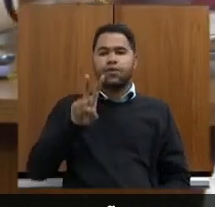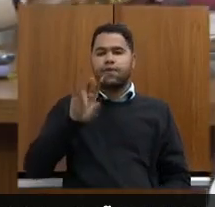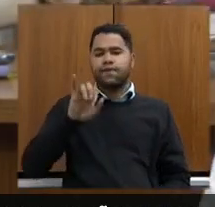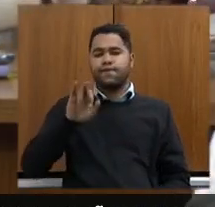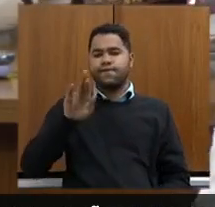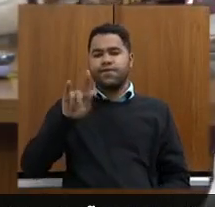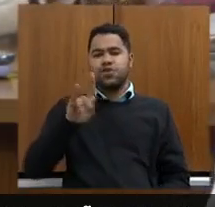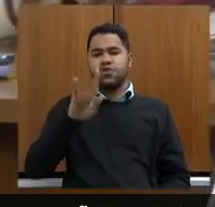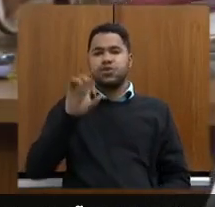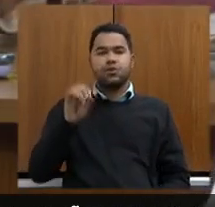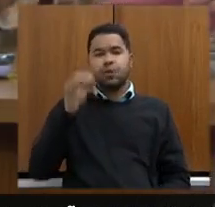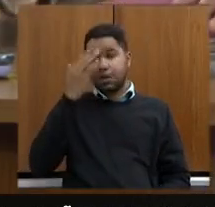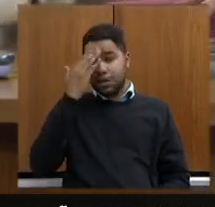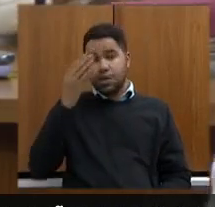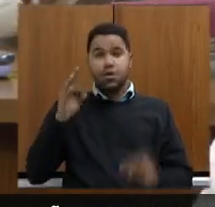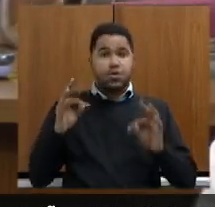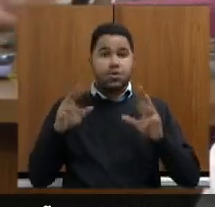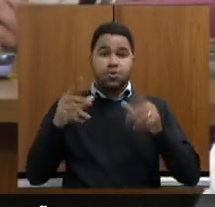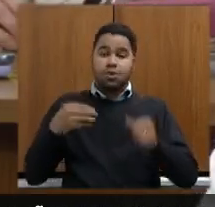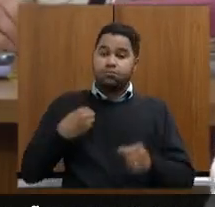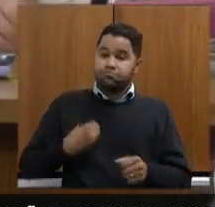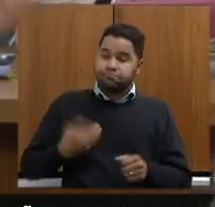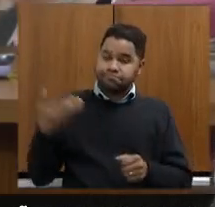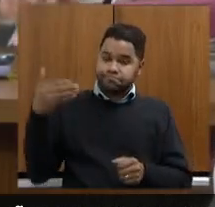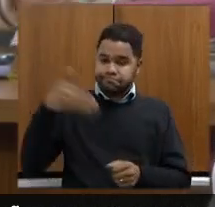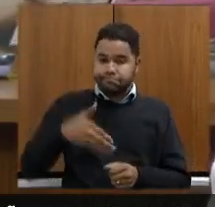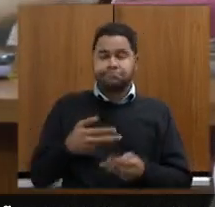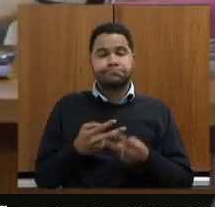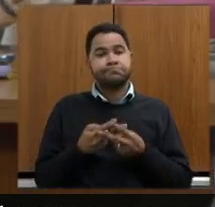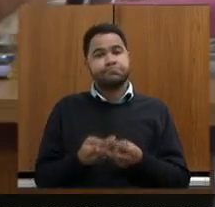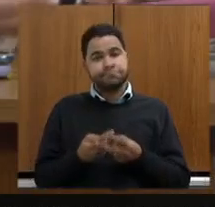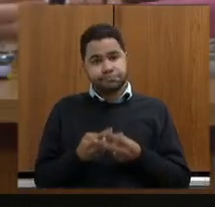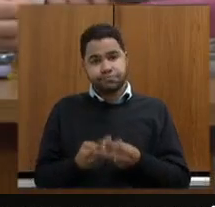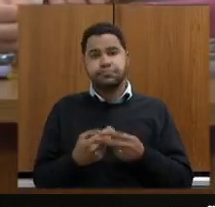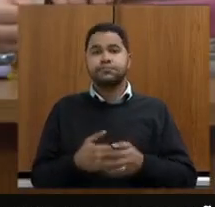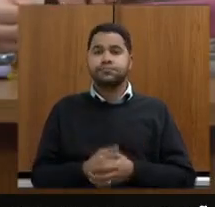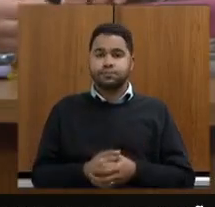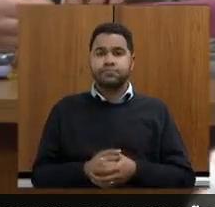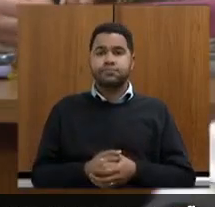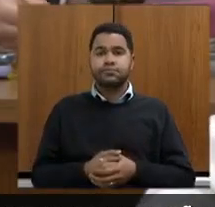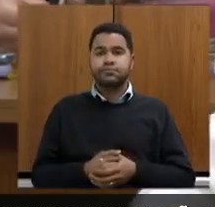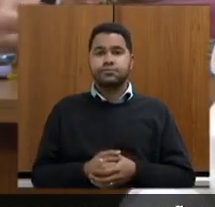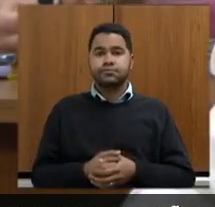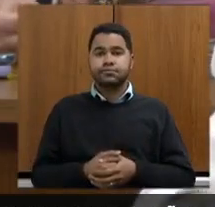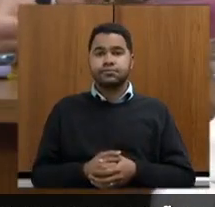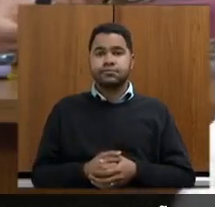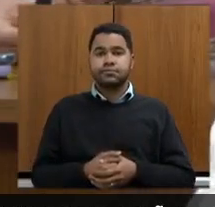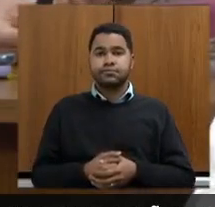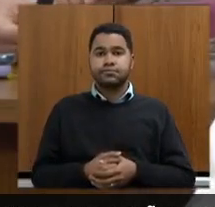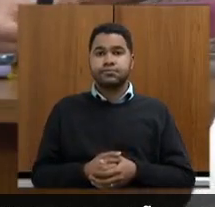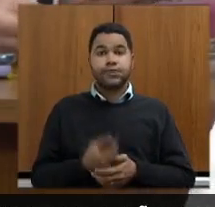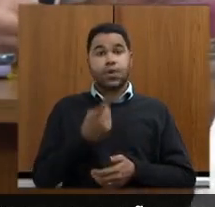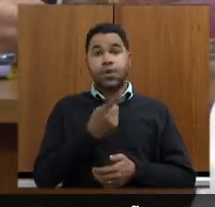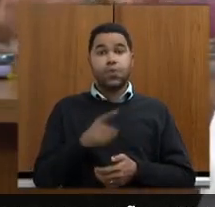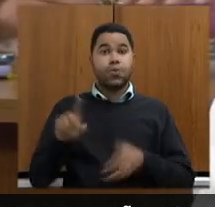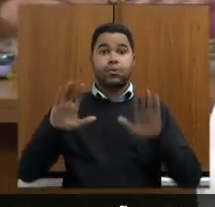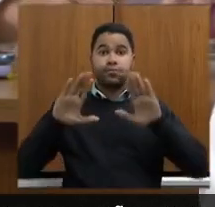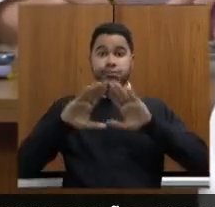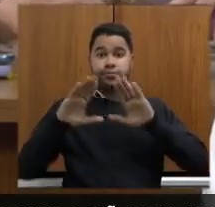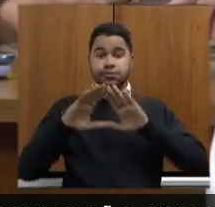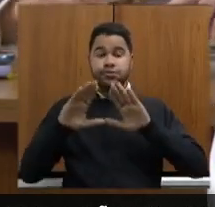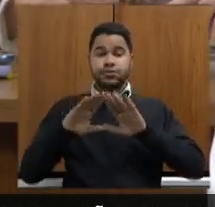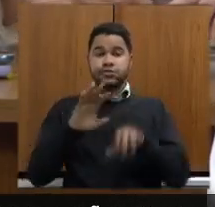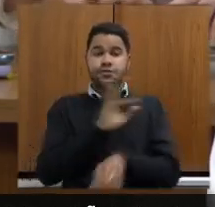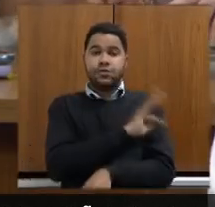agradecer a todos pela participação pela presença pela paciência não é esse que é o último Assembleia